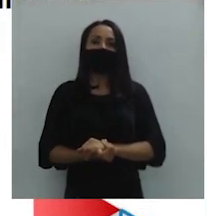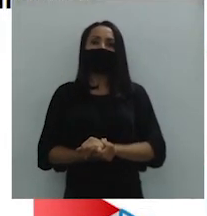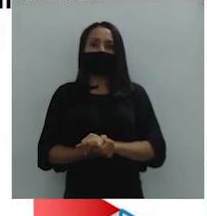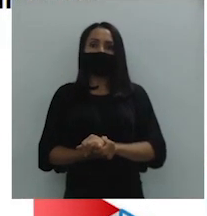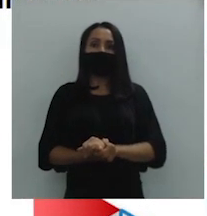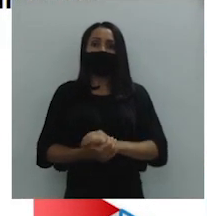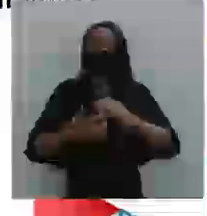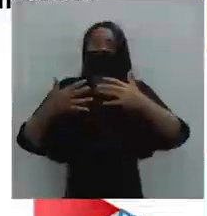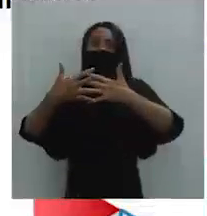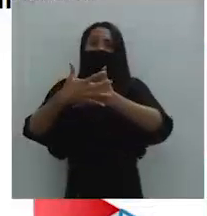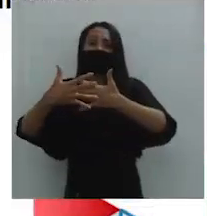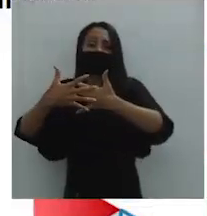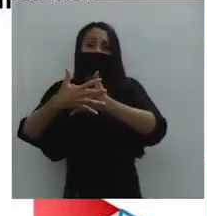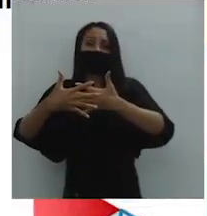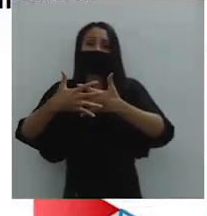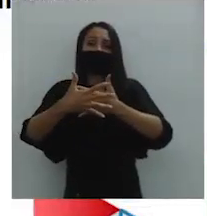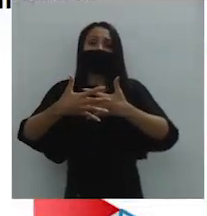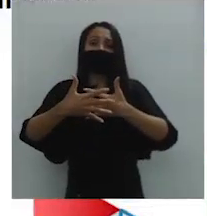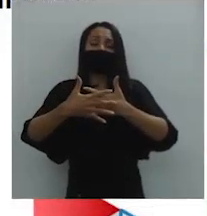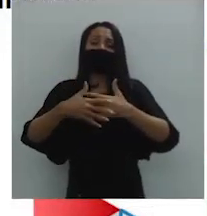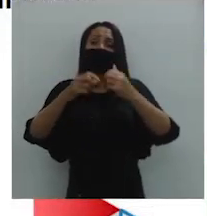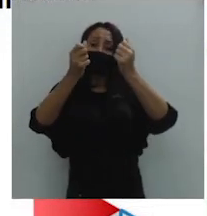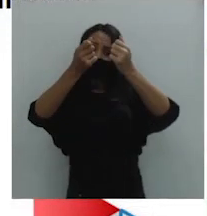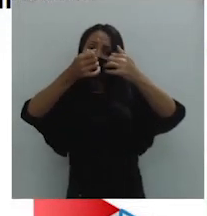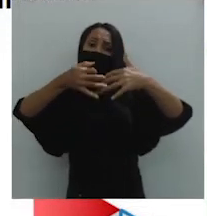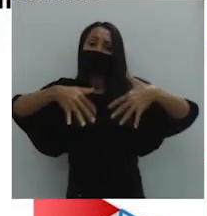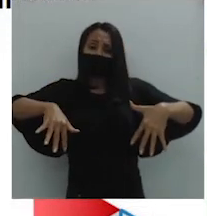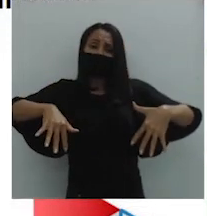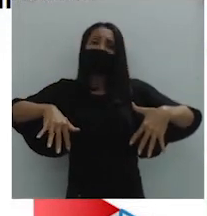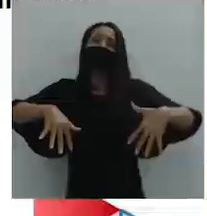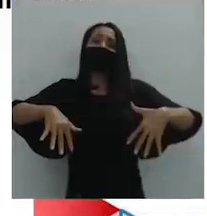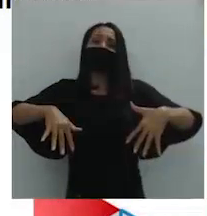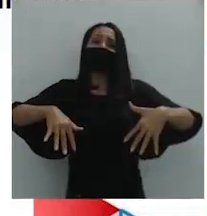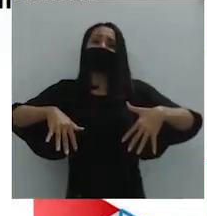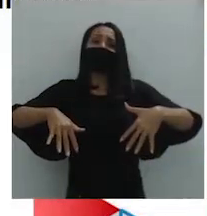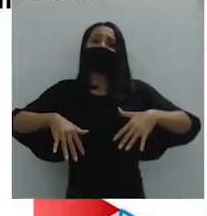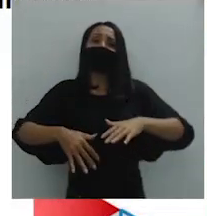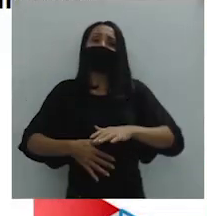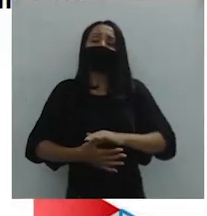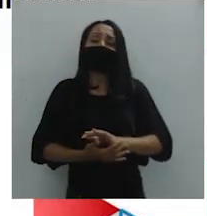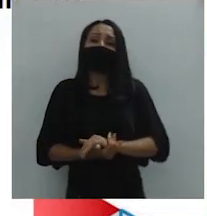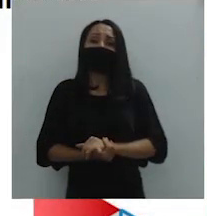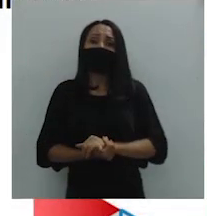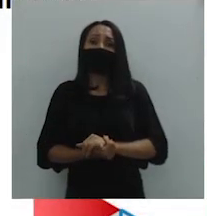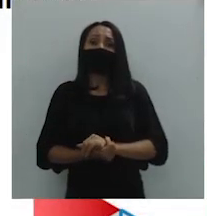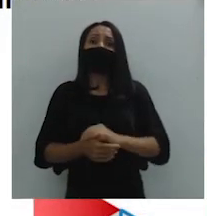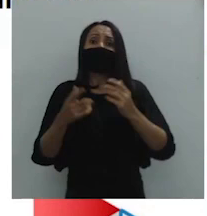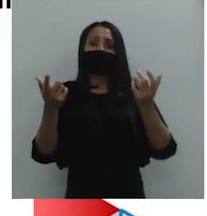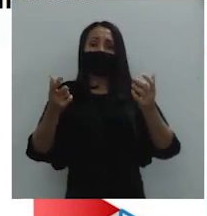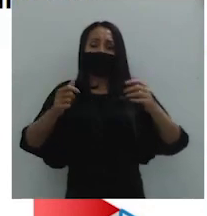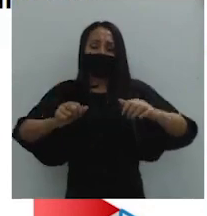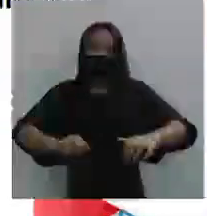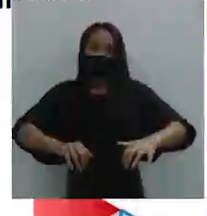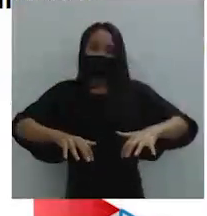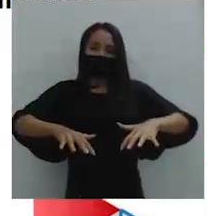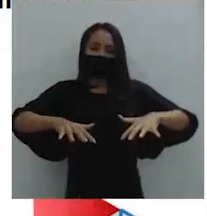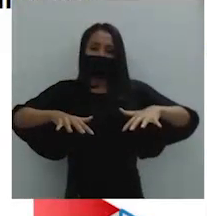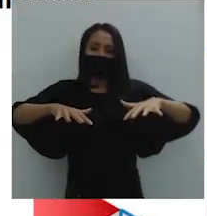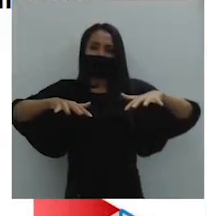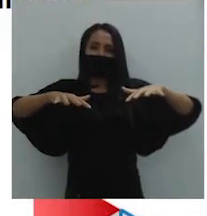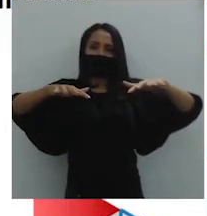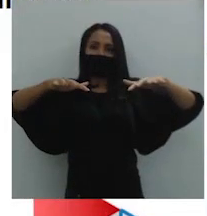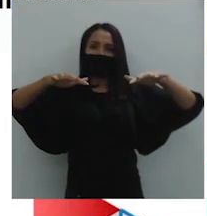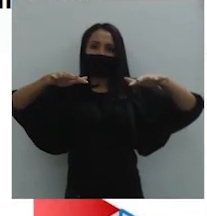metrópoles, e isso prejudica bastante na questão para com as enchentes. Isso gera,